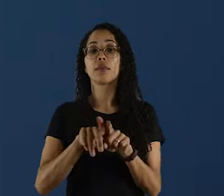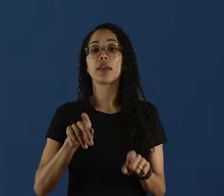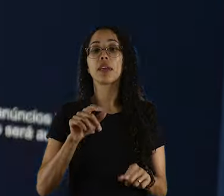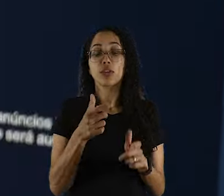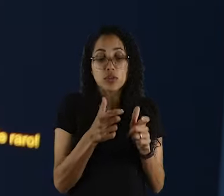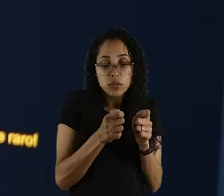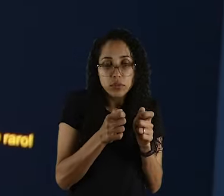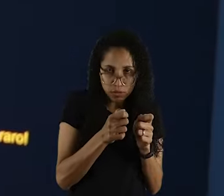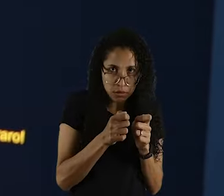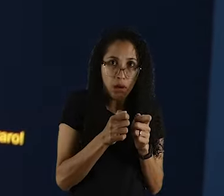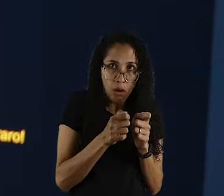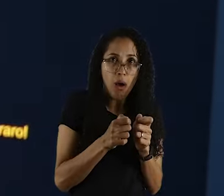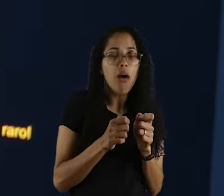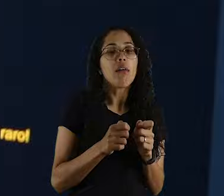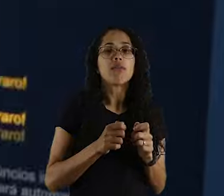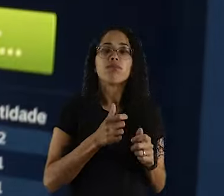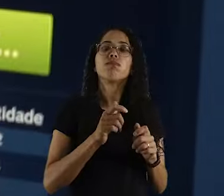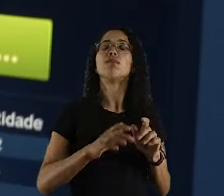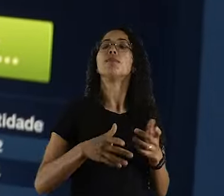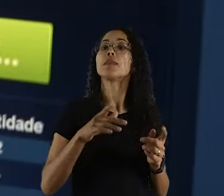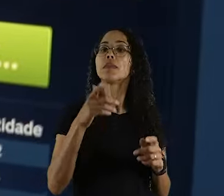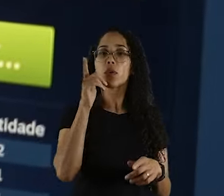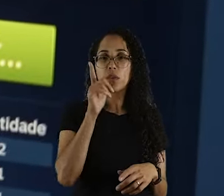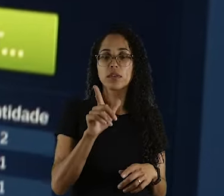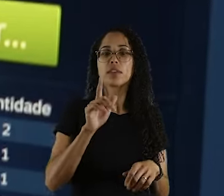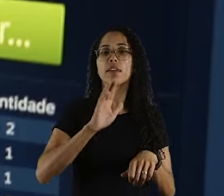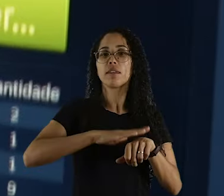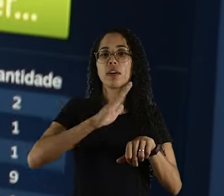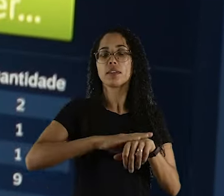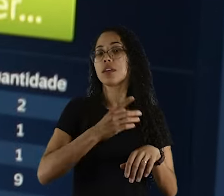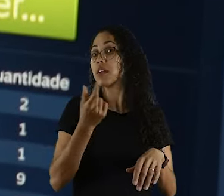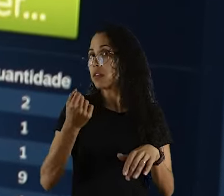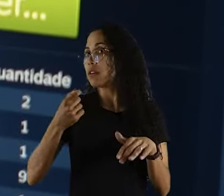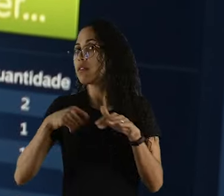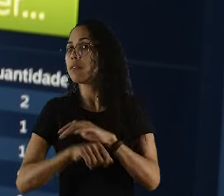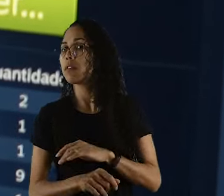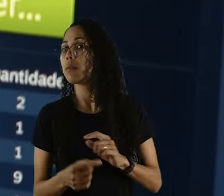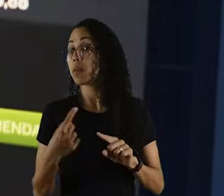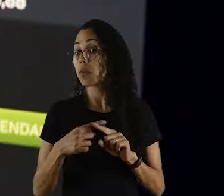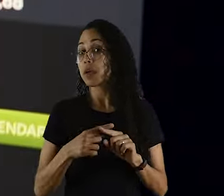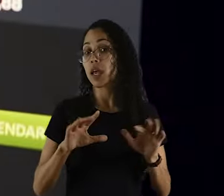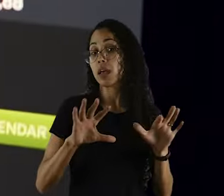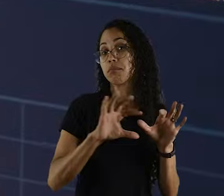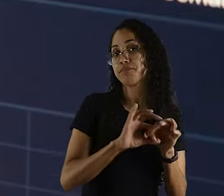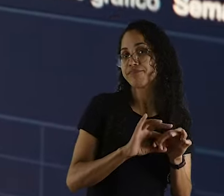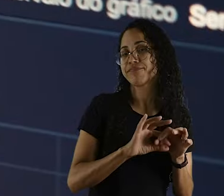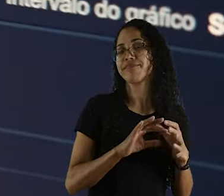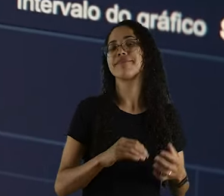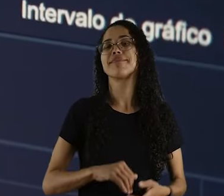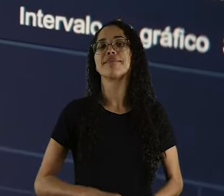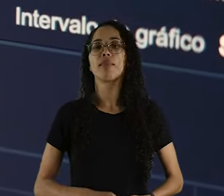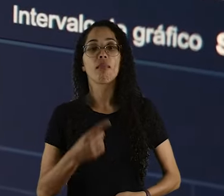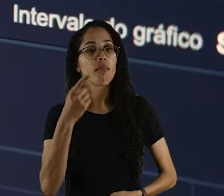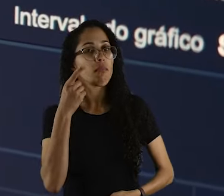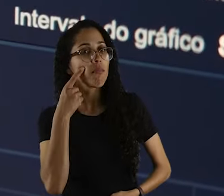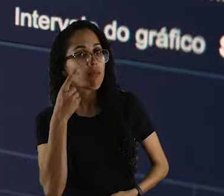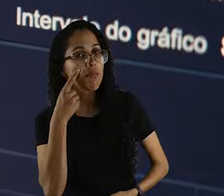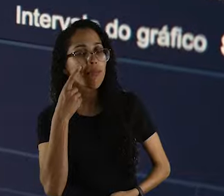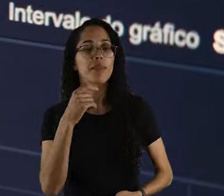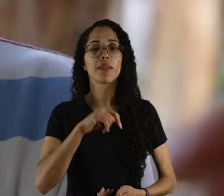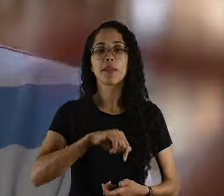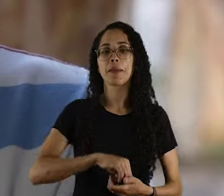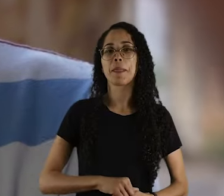dos jogos de videogame, sabia? Porque uma coisa se liga muito à outra, pode acreditar. Mas ó,